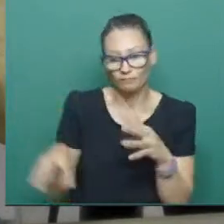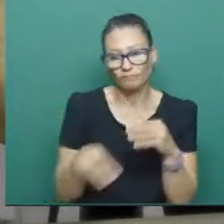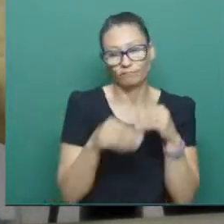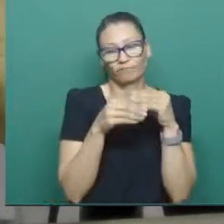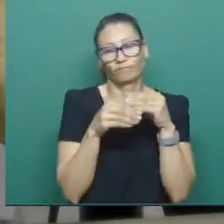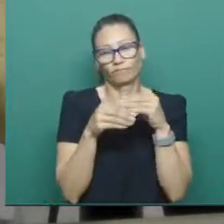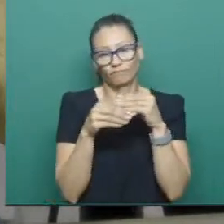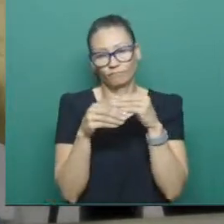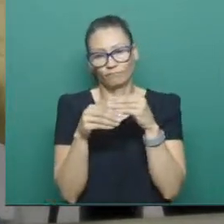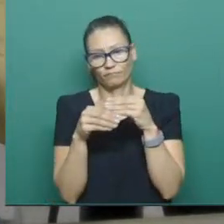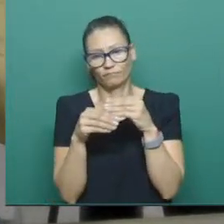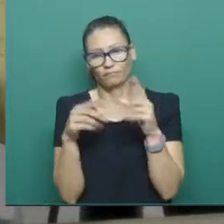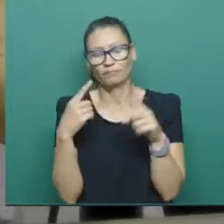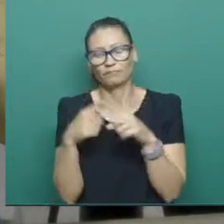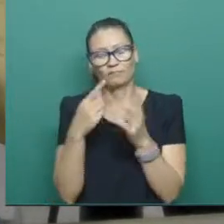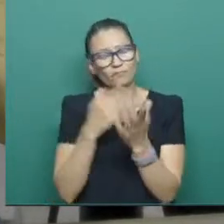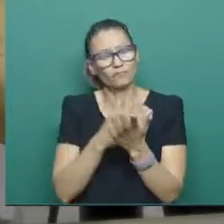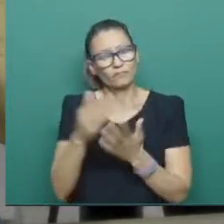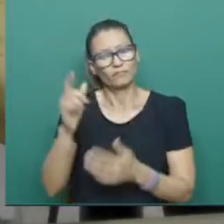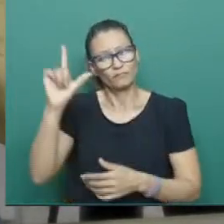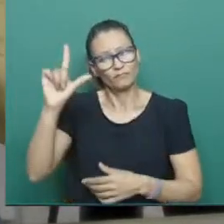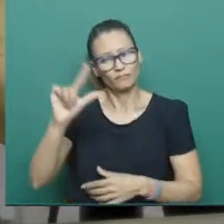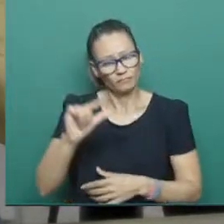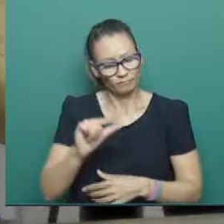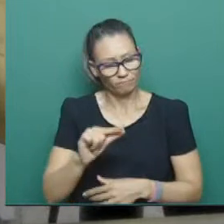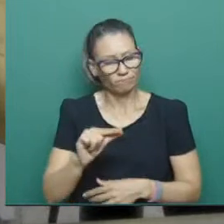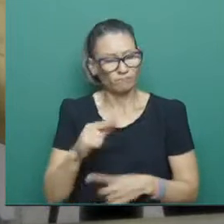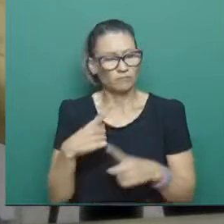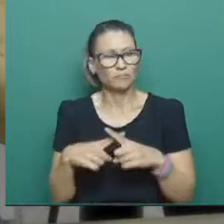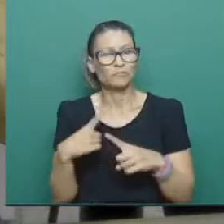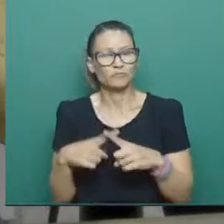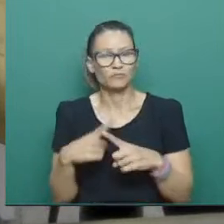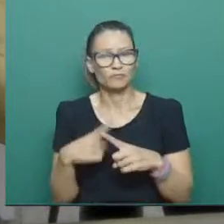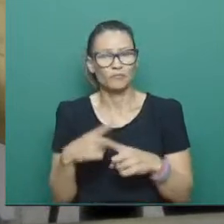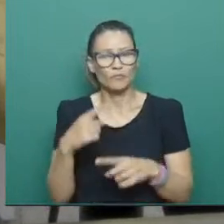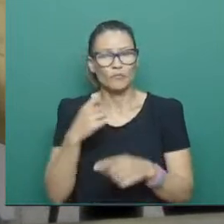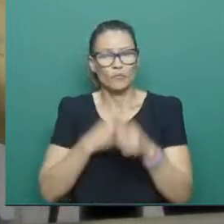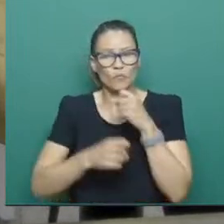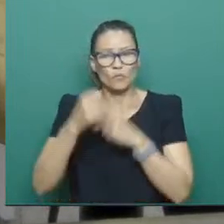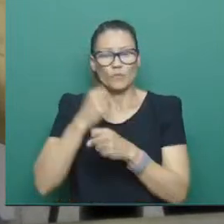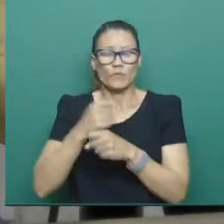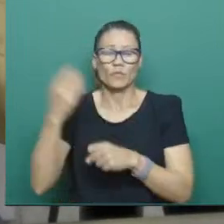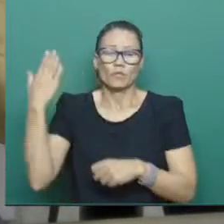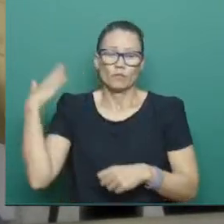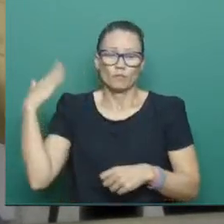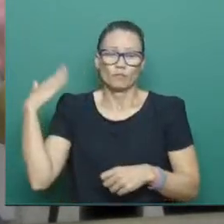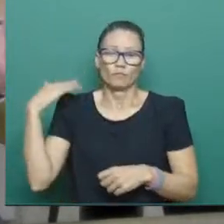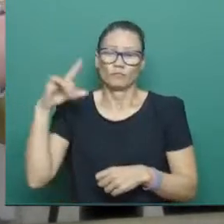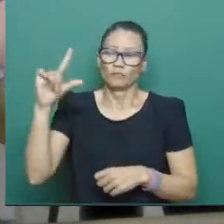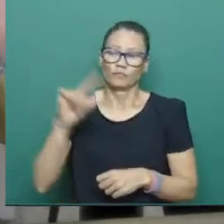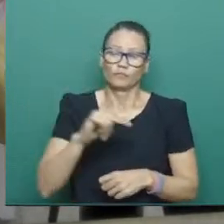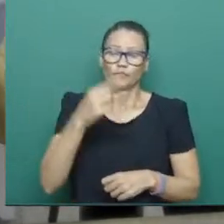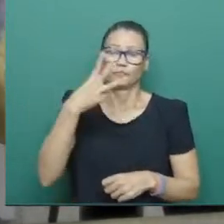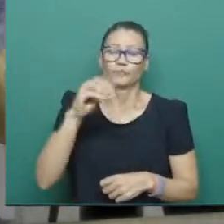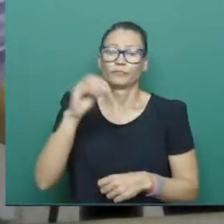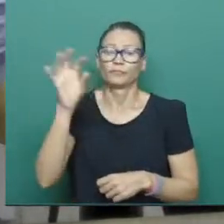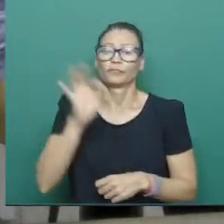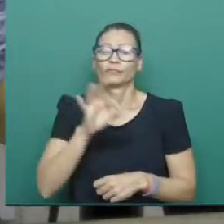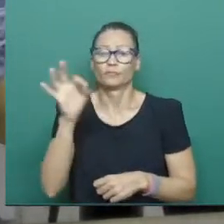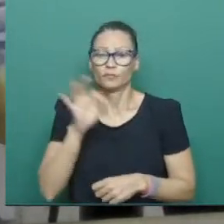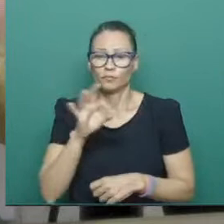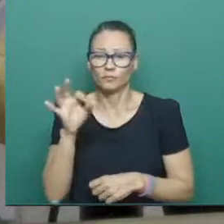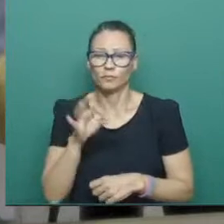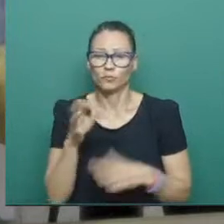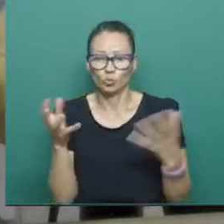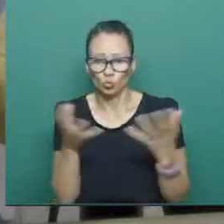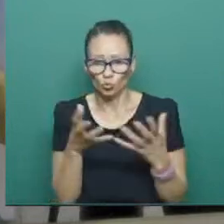que que ele começa reduzido? Por que que o ano que passou o orçamento foi reduzido em 30%? Agora eu fui lá ver se ele tinha